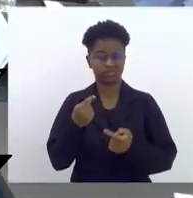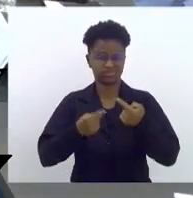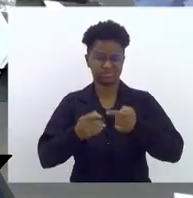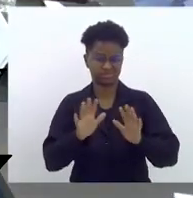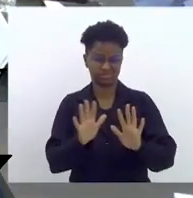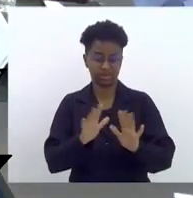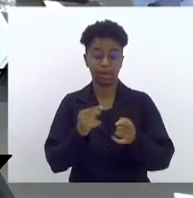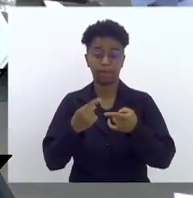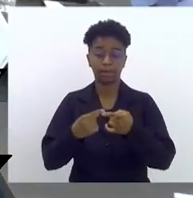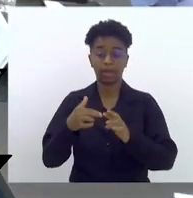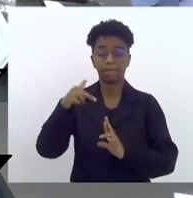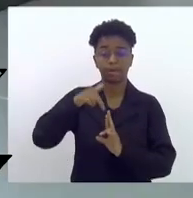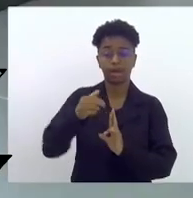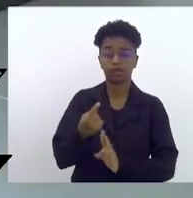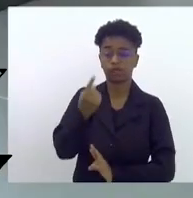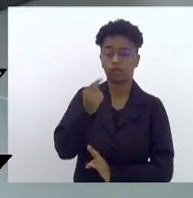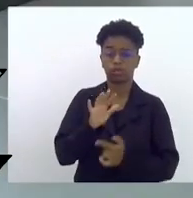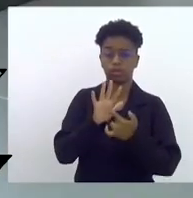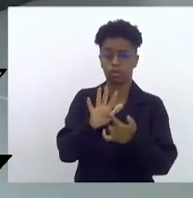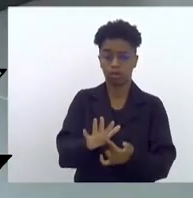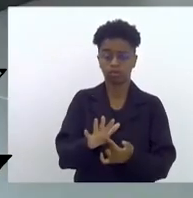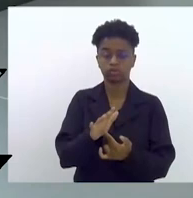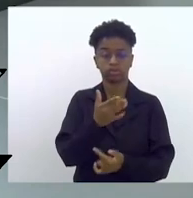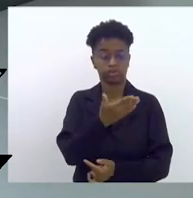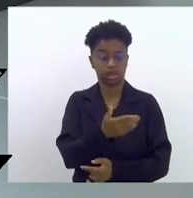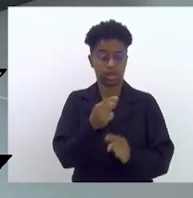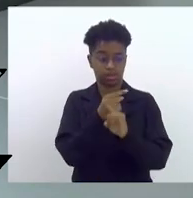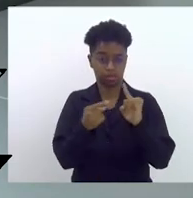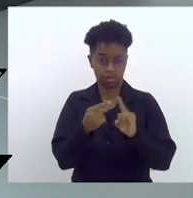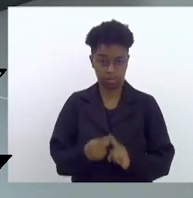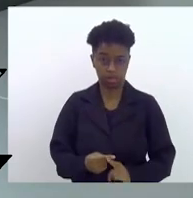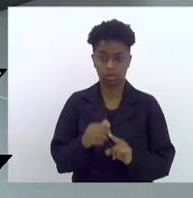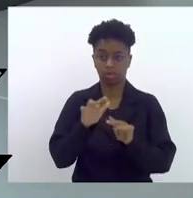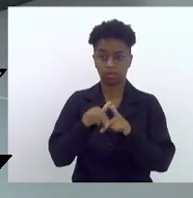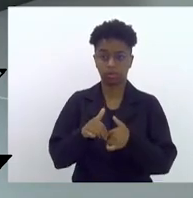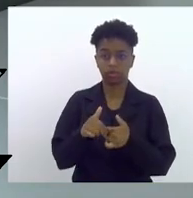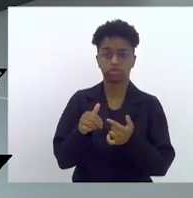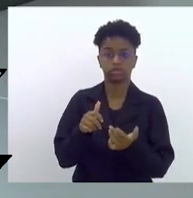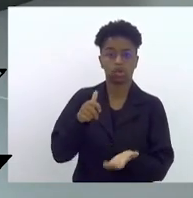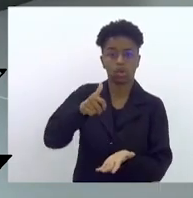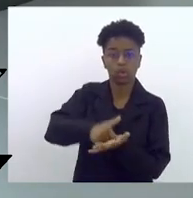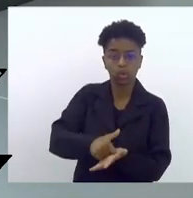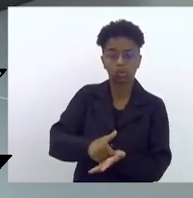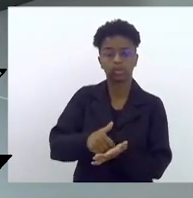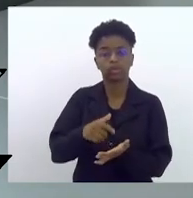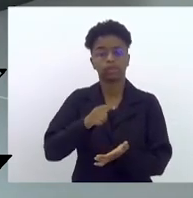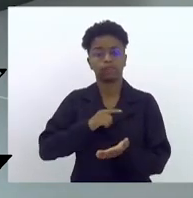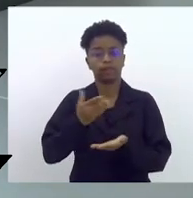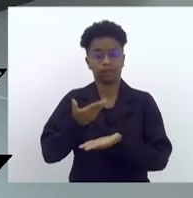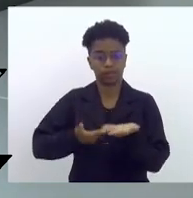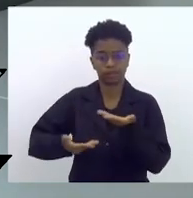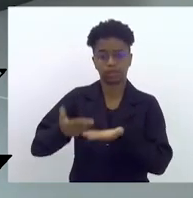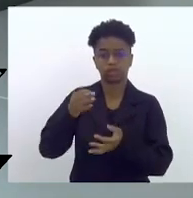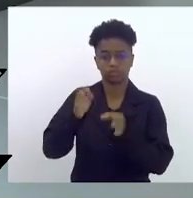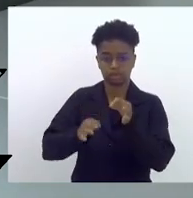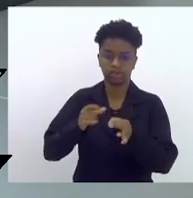mansão porque o parágrafo único fala essa vedação com a condenação entrando decisão transitada Em julgada